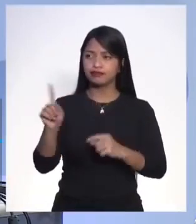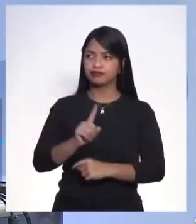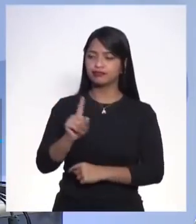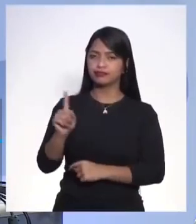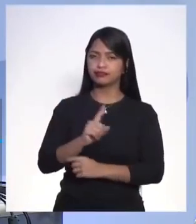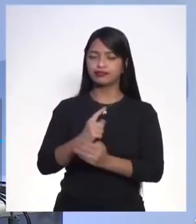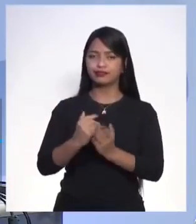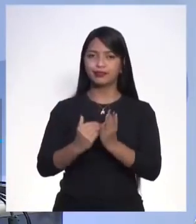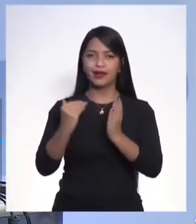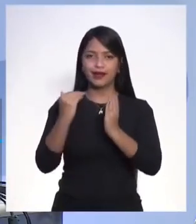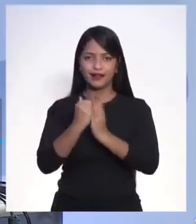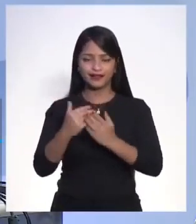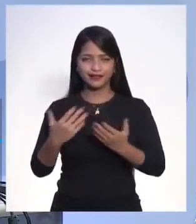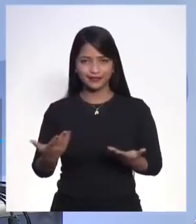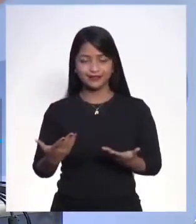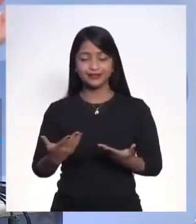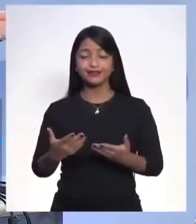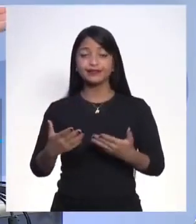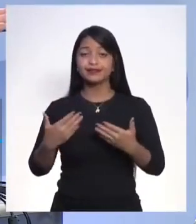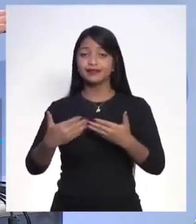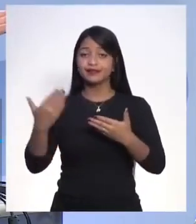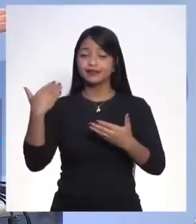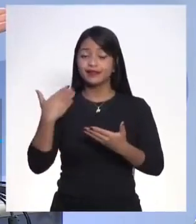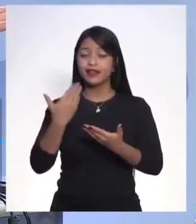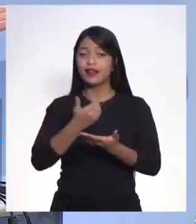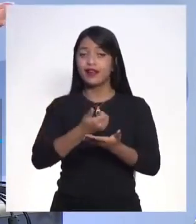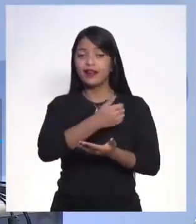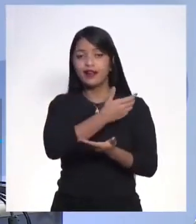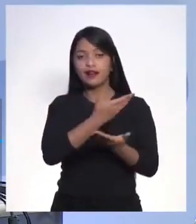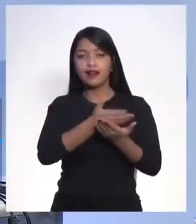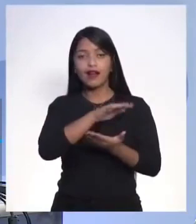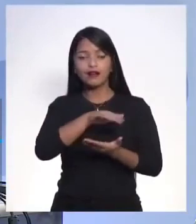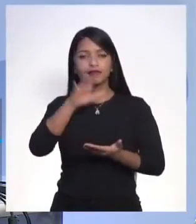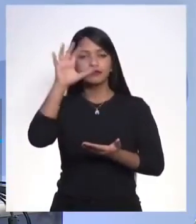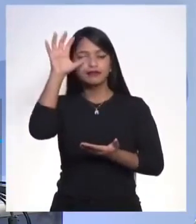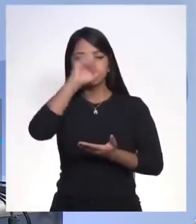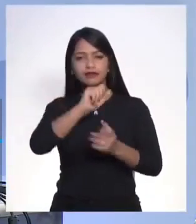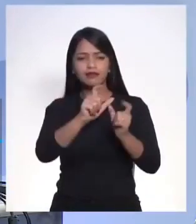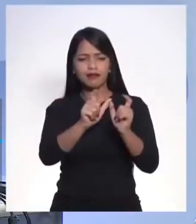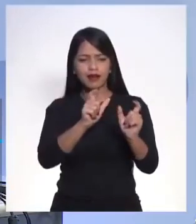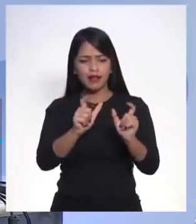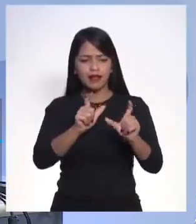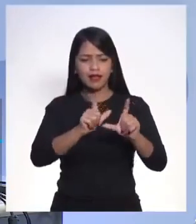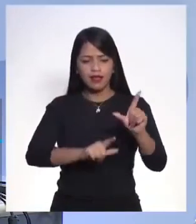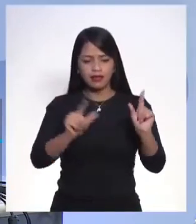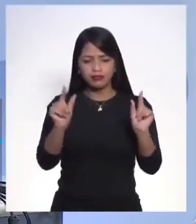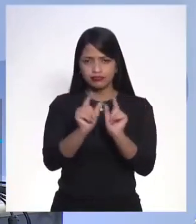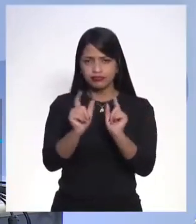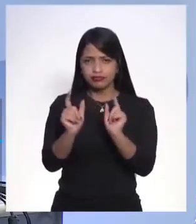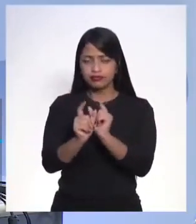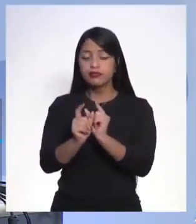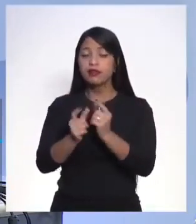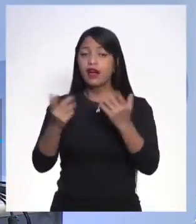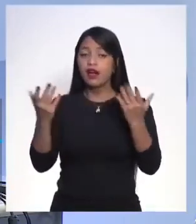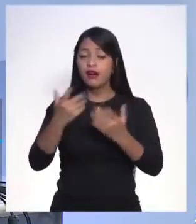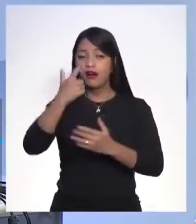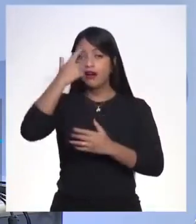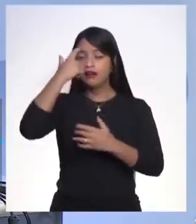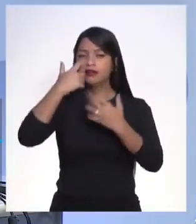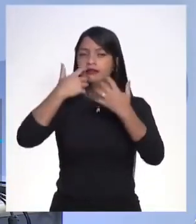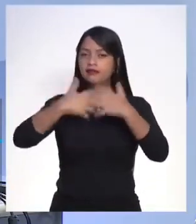Então, o nosso aluno, ele aprendeu primeiro a decodificar, como você falou, e agora ele passa a colocar realmente em prática. Então,